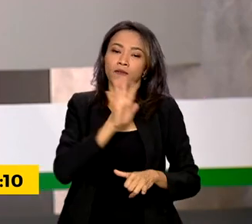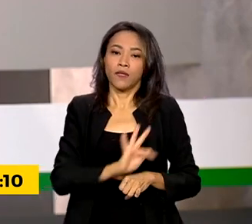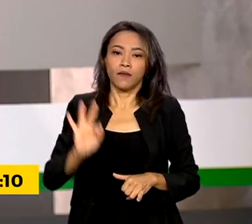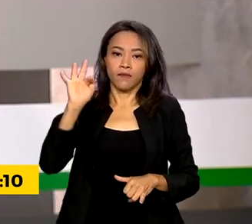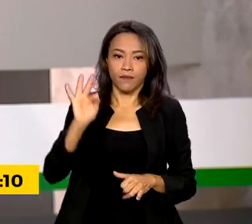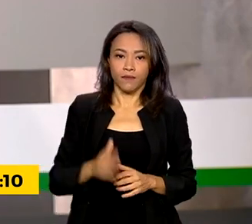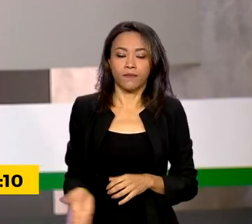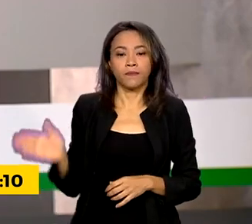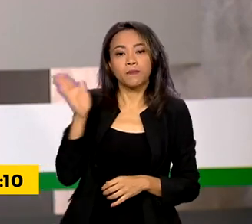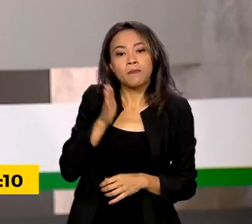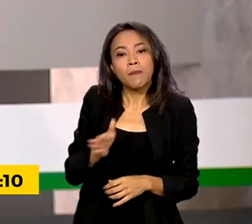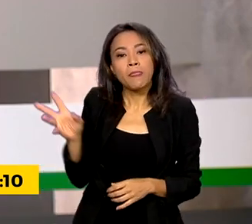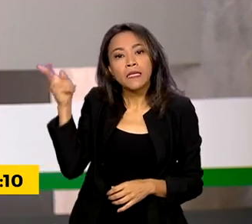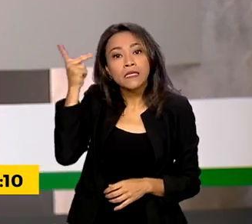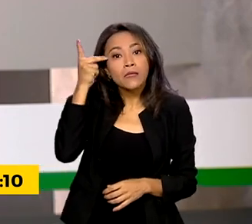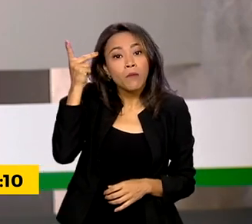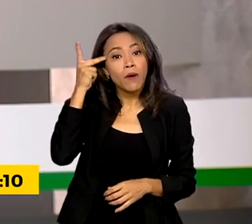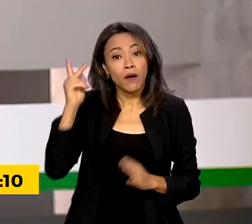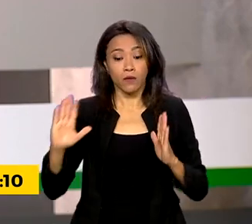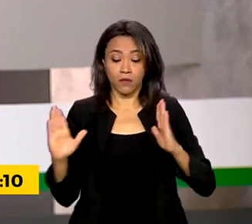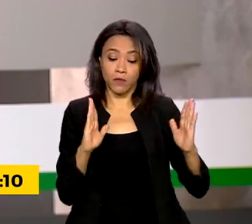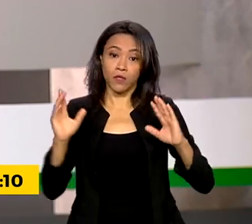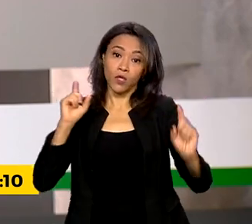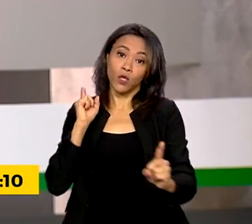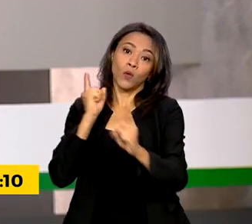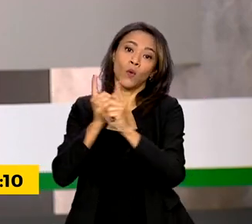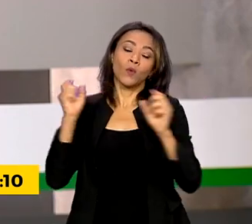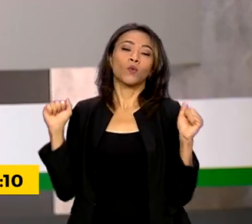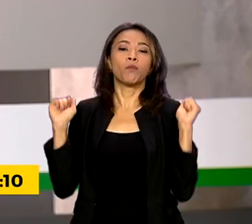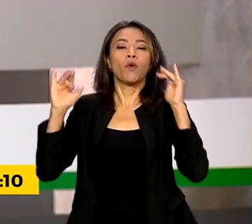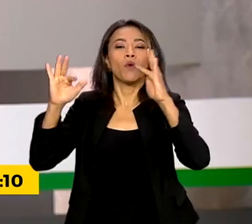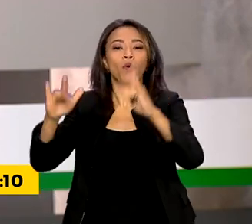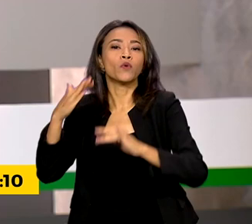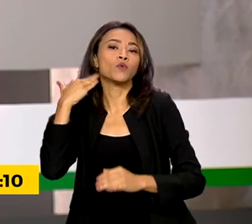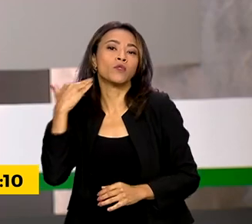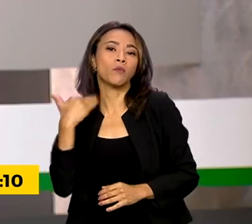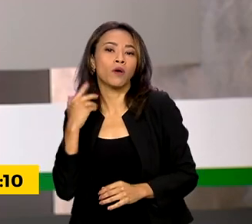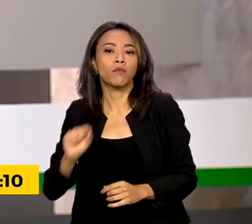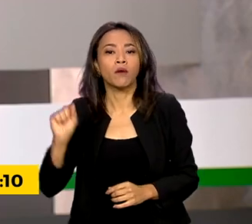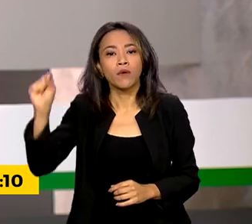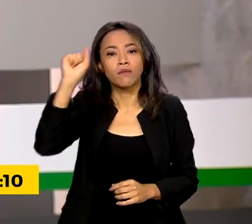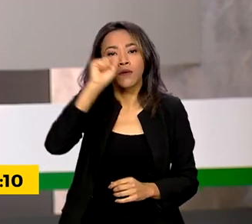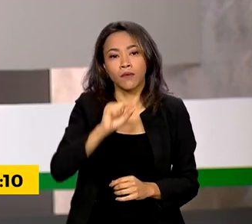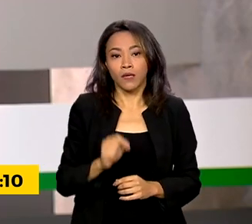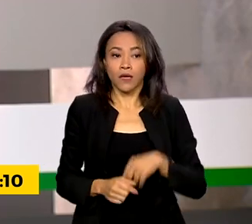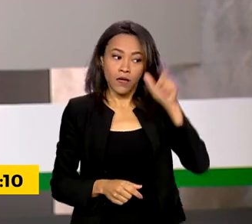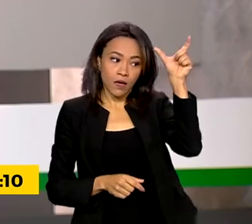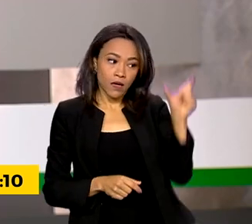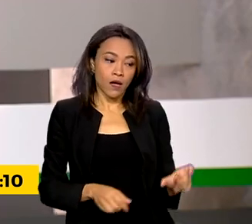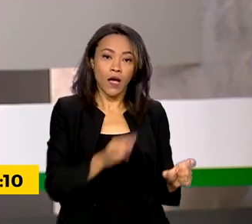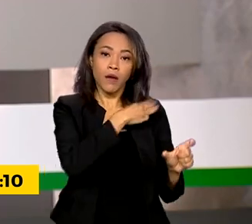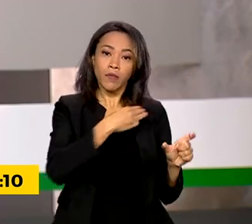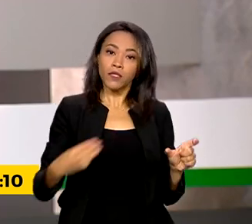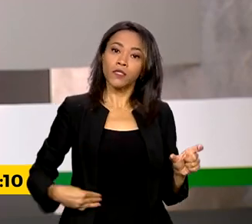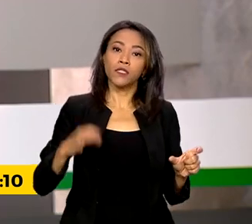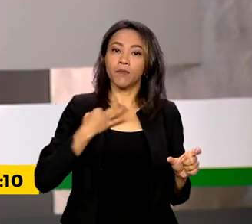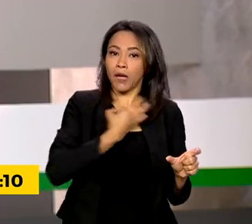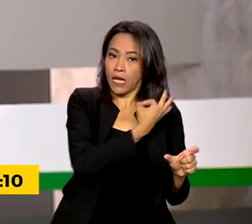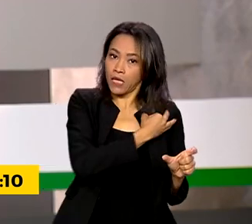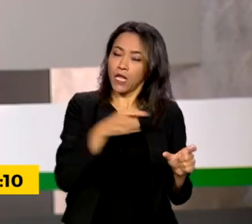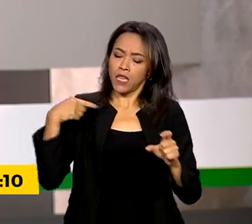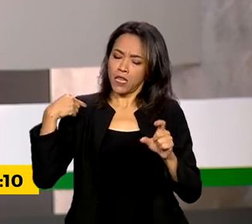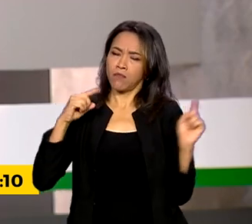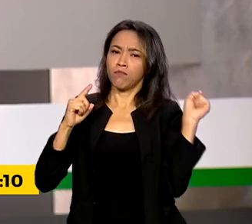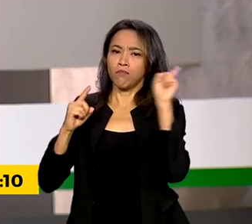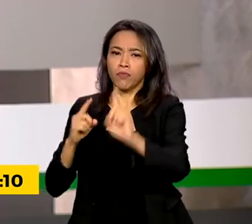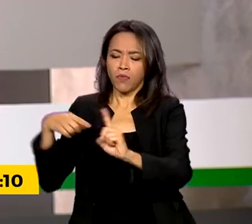Em São Paulo, durante evento da Federação Brasileira dos Bancos, a ministra Marina Silva debateu o papel do setor financeiro na